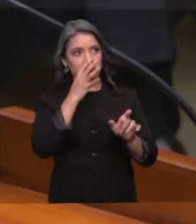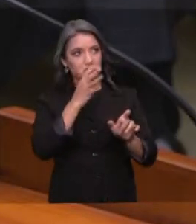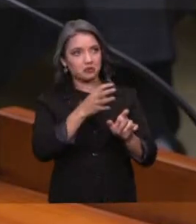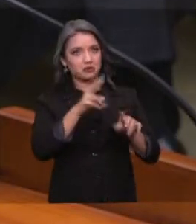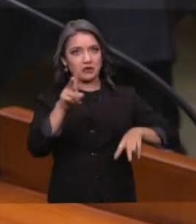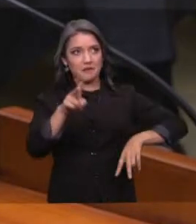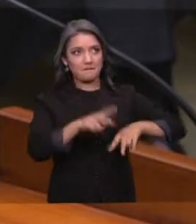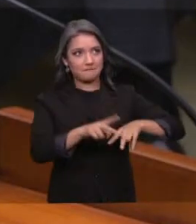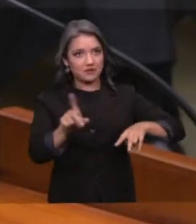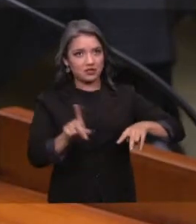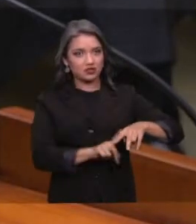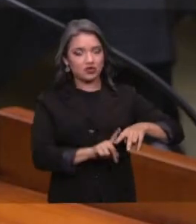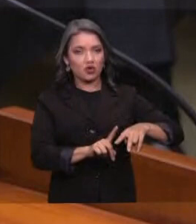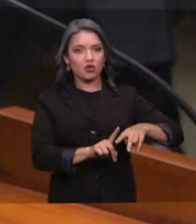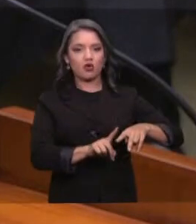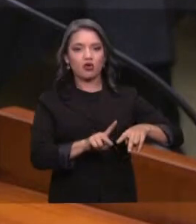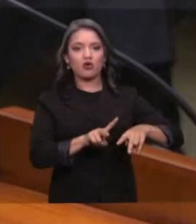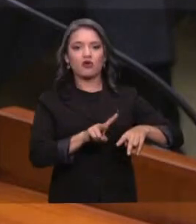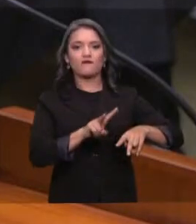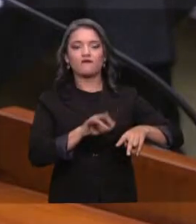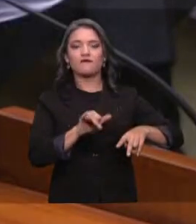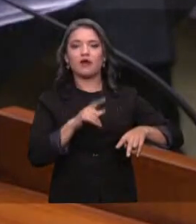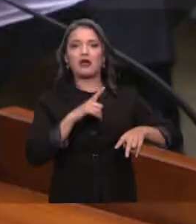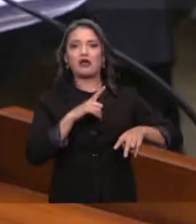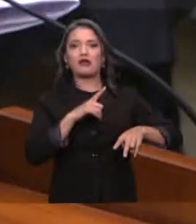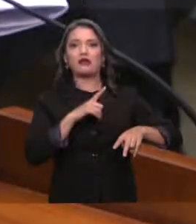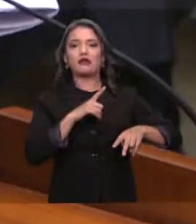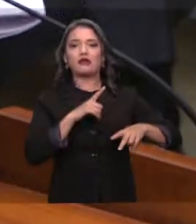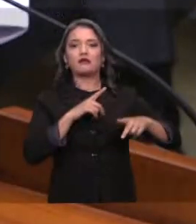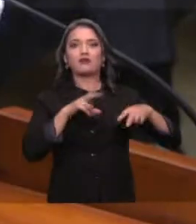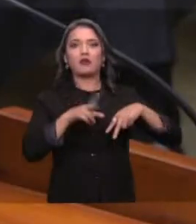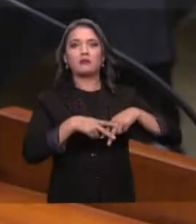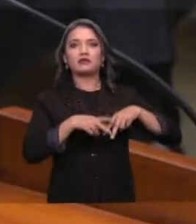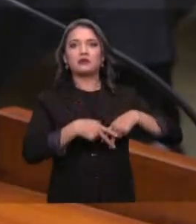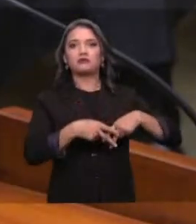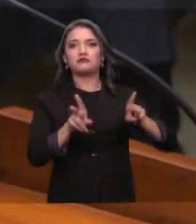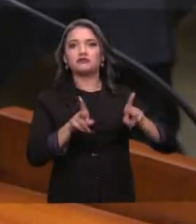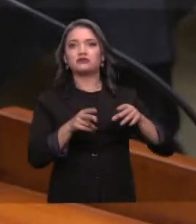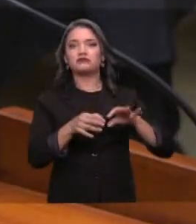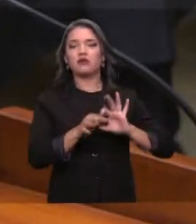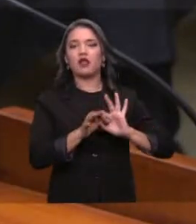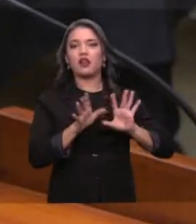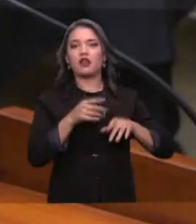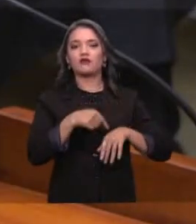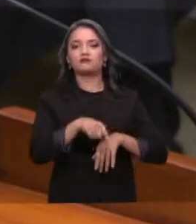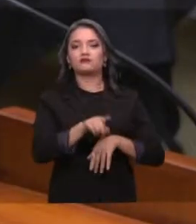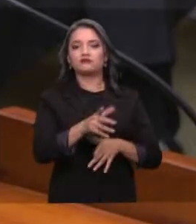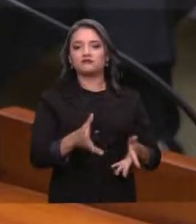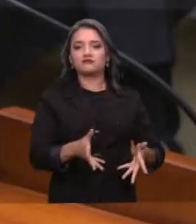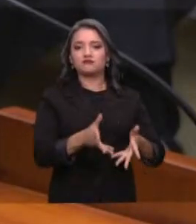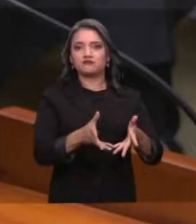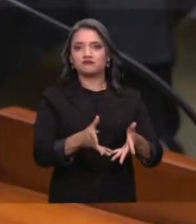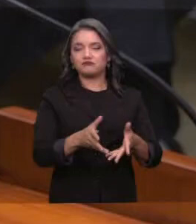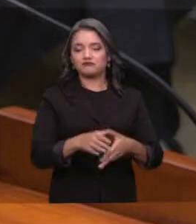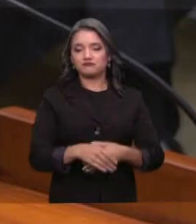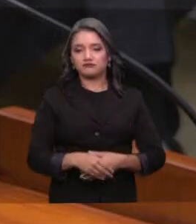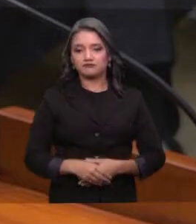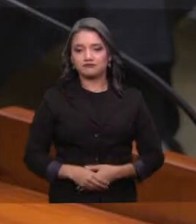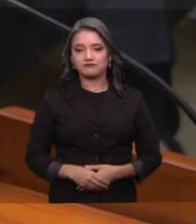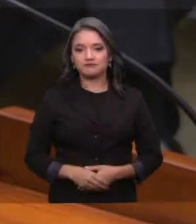a prisão em flagrante seria relaxada pela autoridade